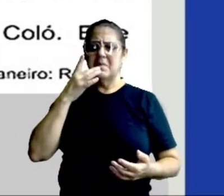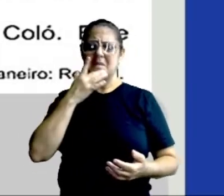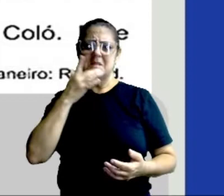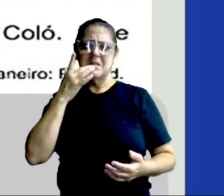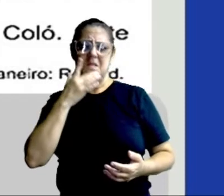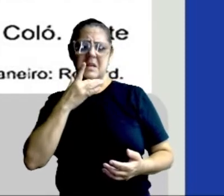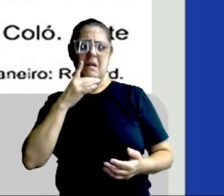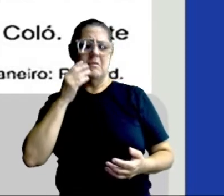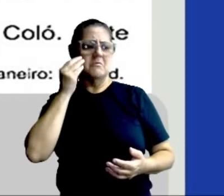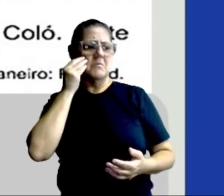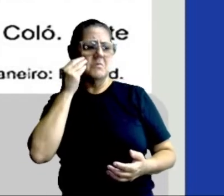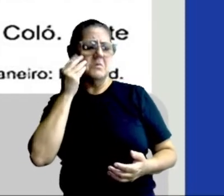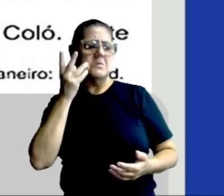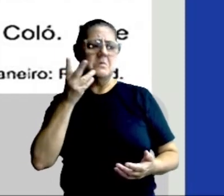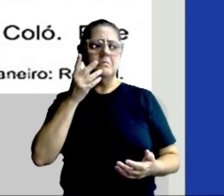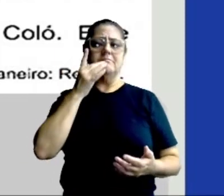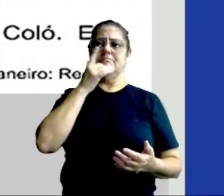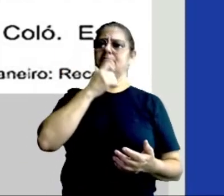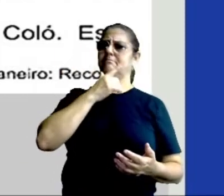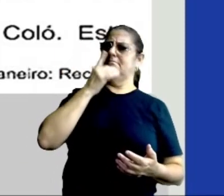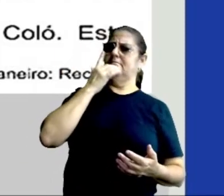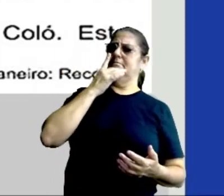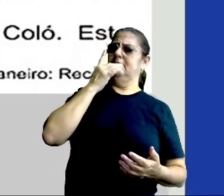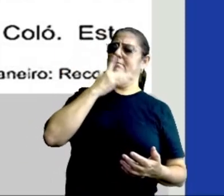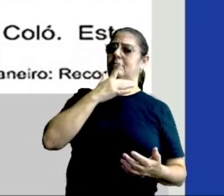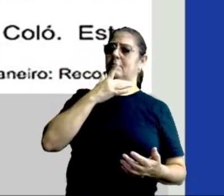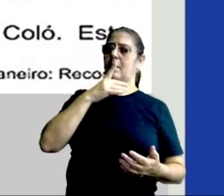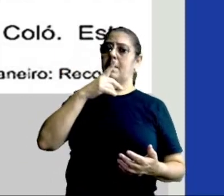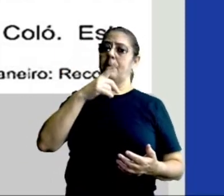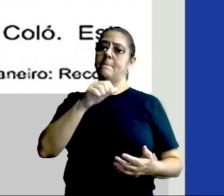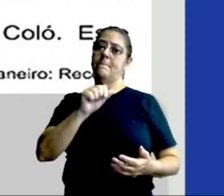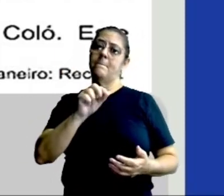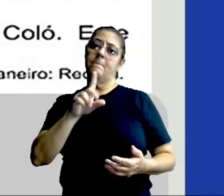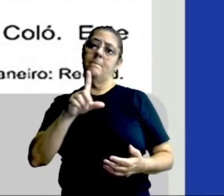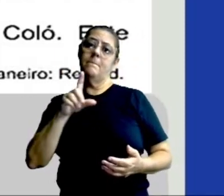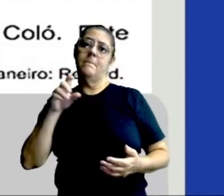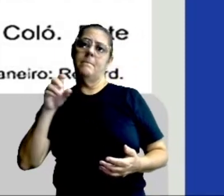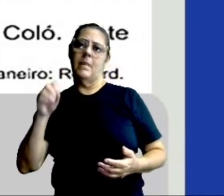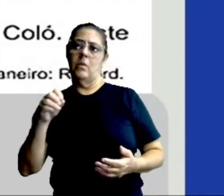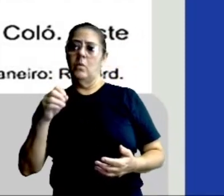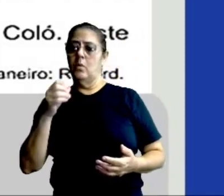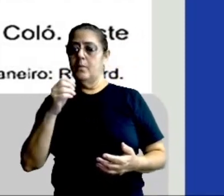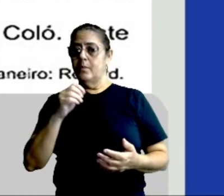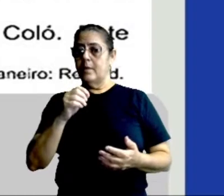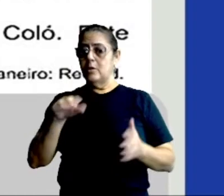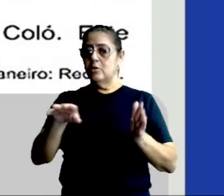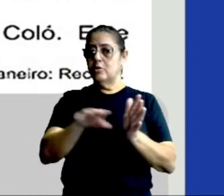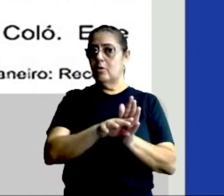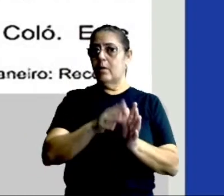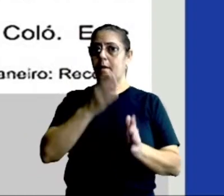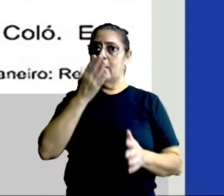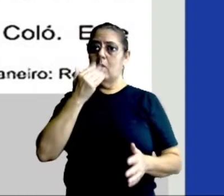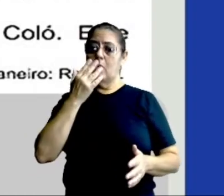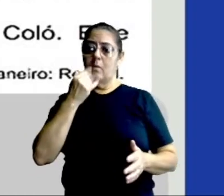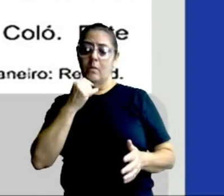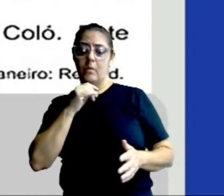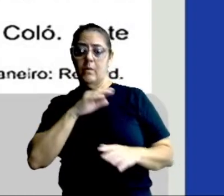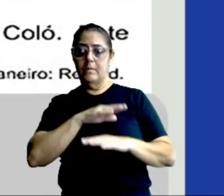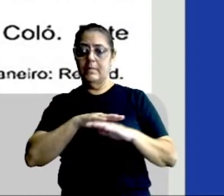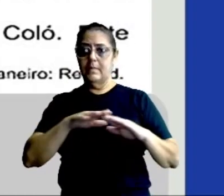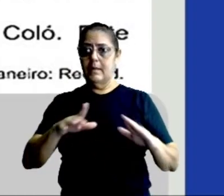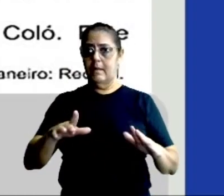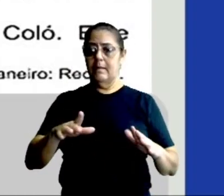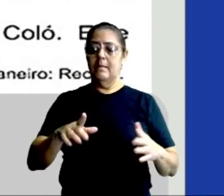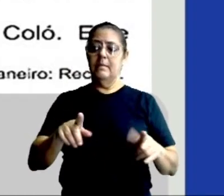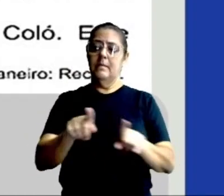E tinha gosto de queijo desta vez Paulo não só ficou sem sobremesa como foi proibido de jogar futebol